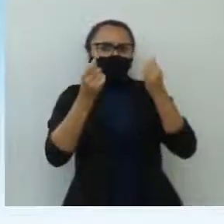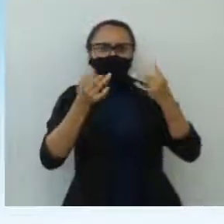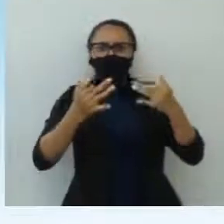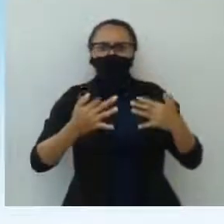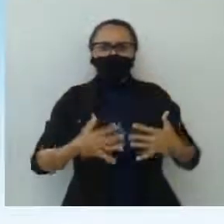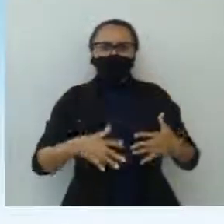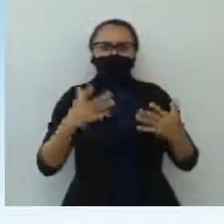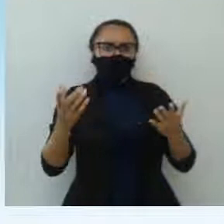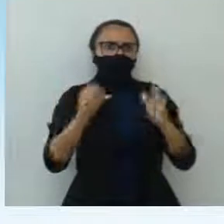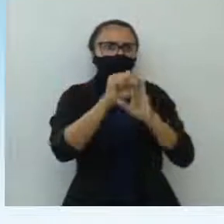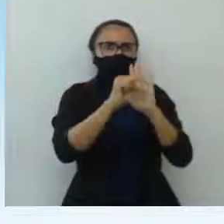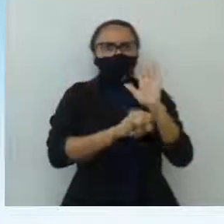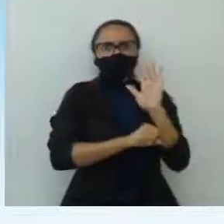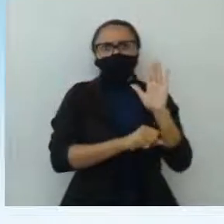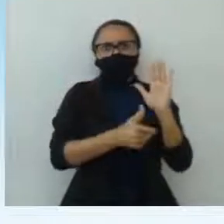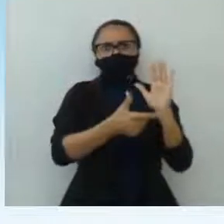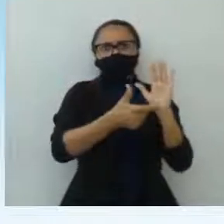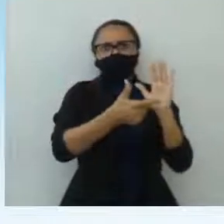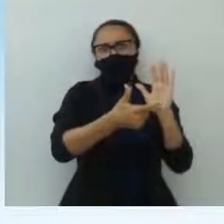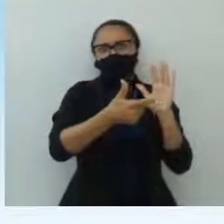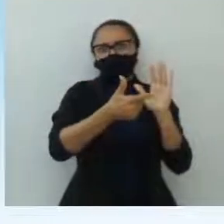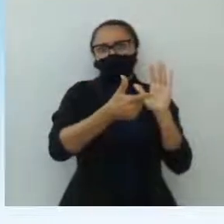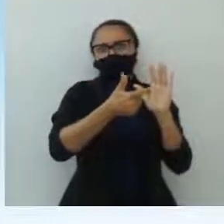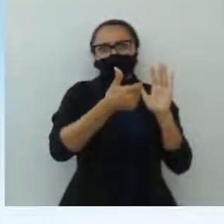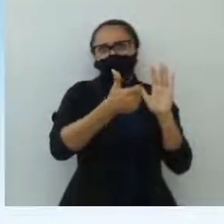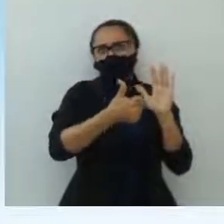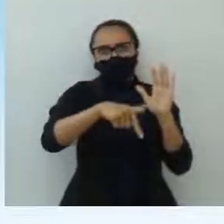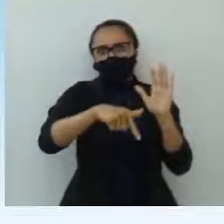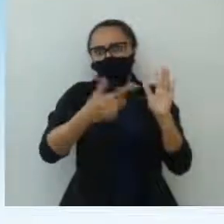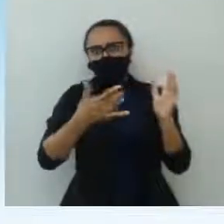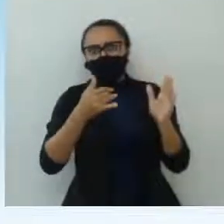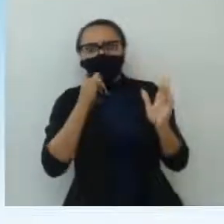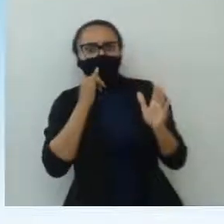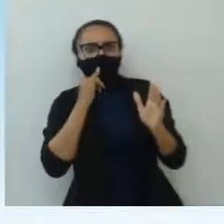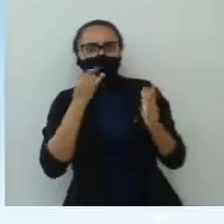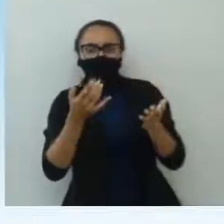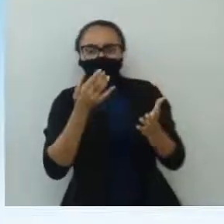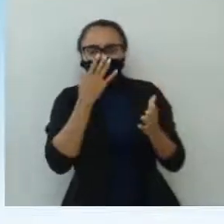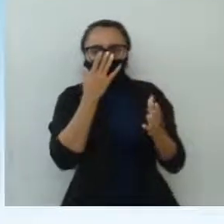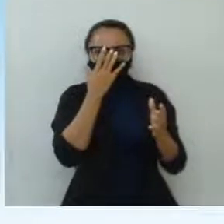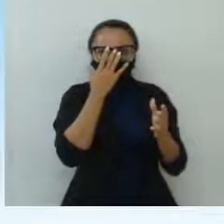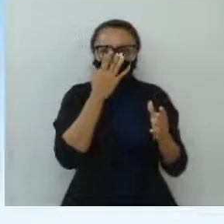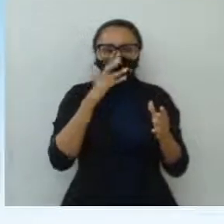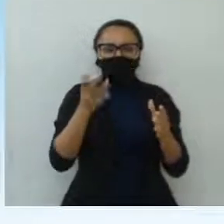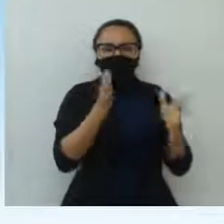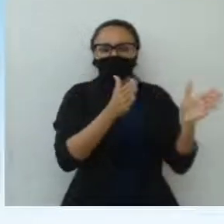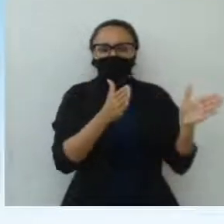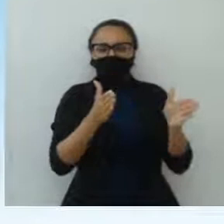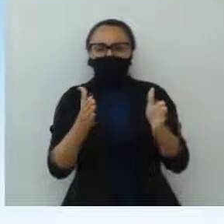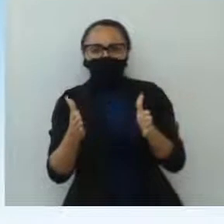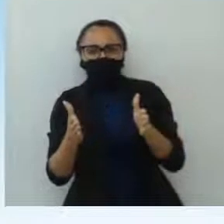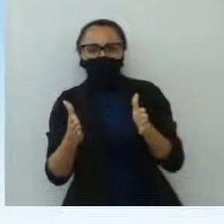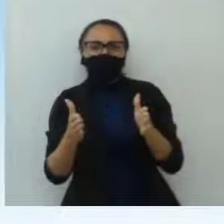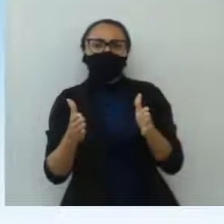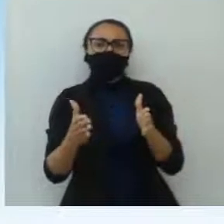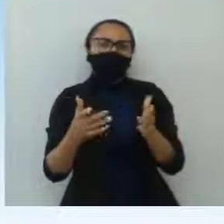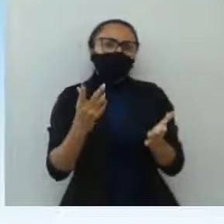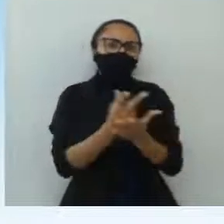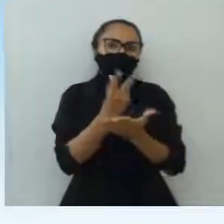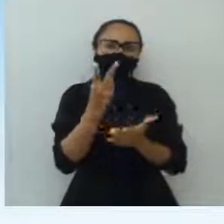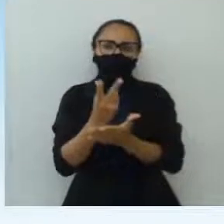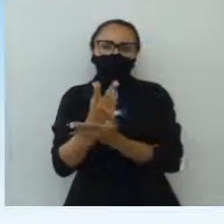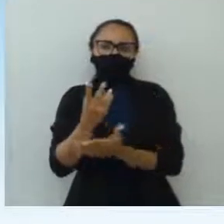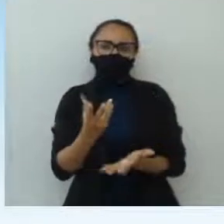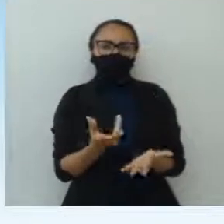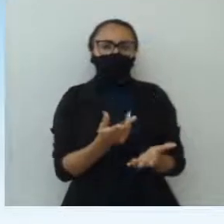passa no século XVII, por exemplo. Então, é o tempo dramático, é o tempo, o período em que ocorre aqueles fatos que